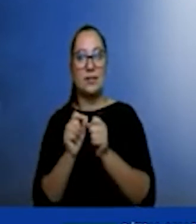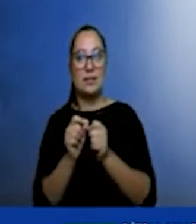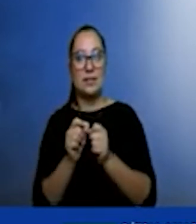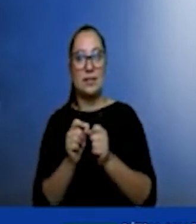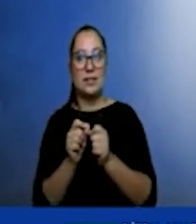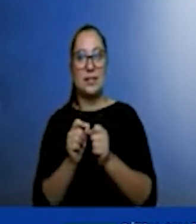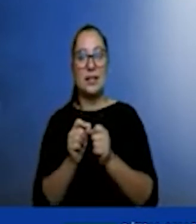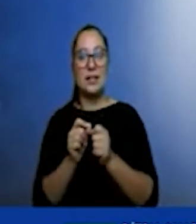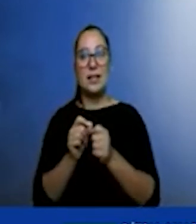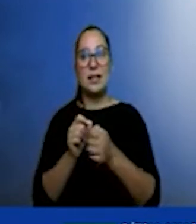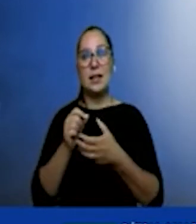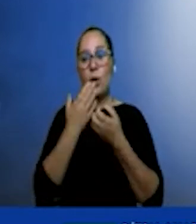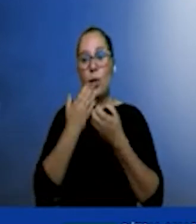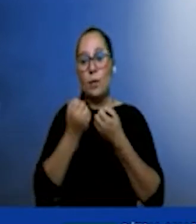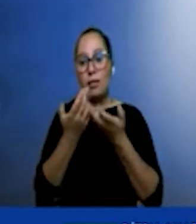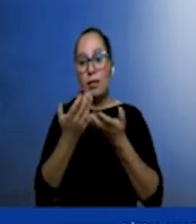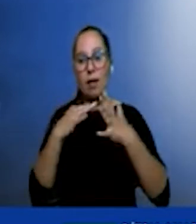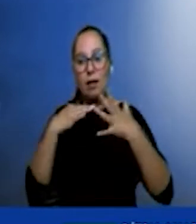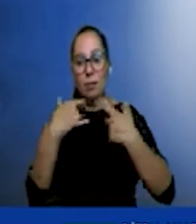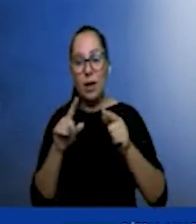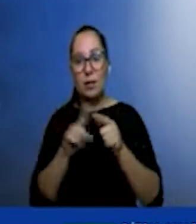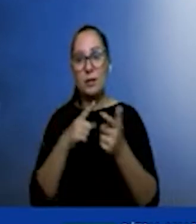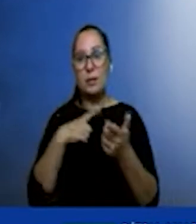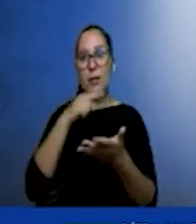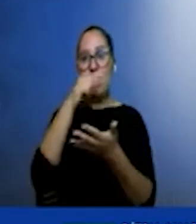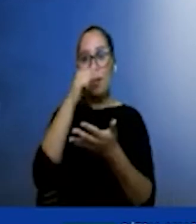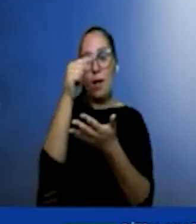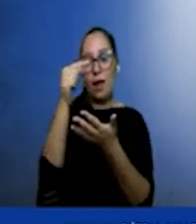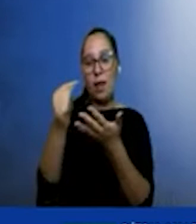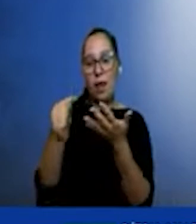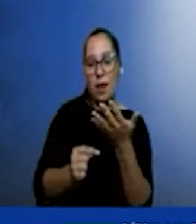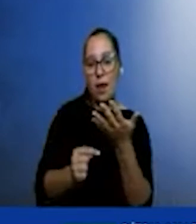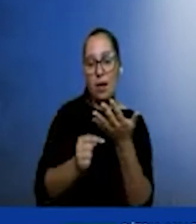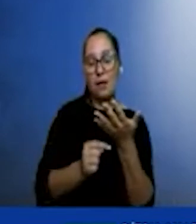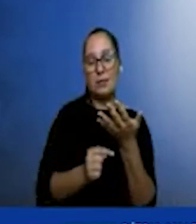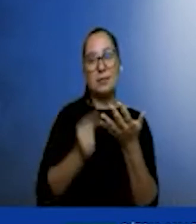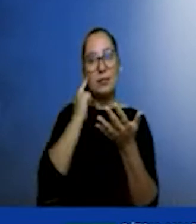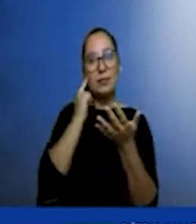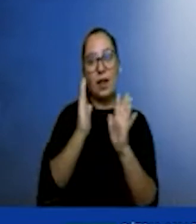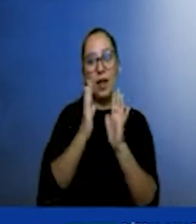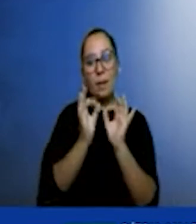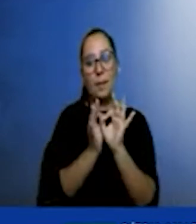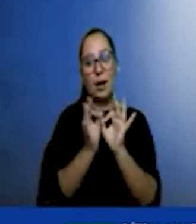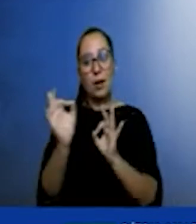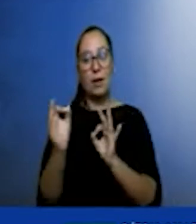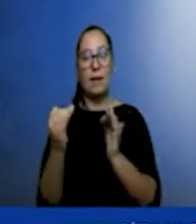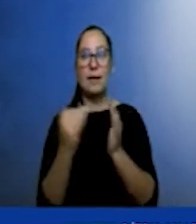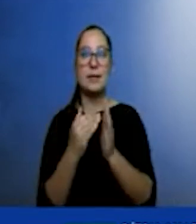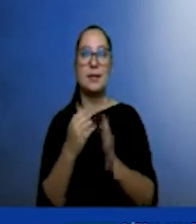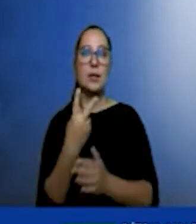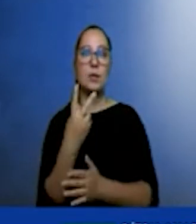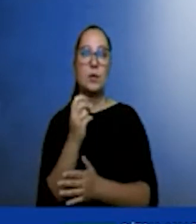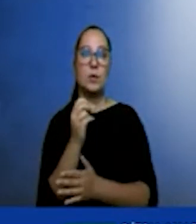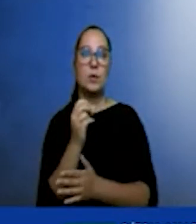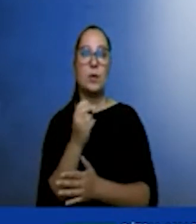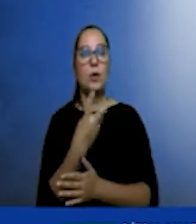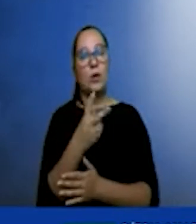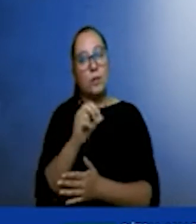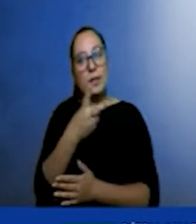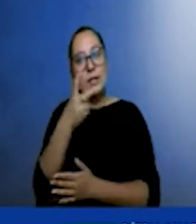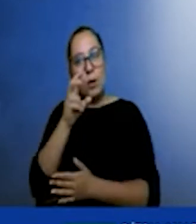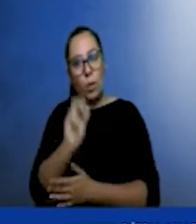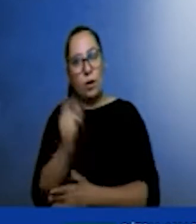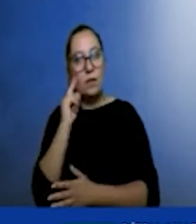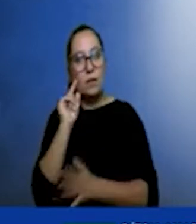animal. Então, a gente tem uma jornada que, se a gente olhar, né, no longo prazo, em 2050, a quantidade de